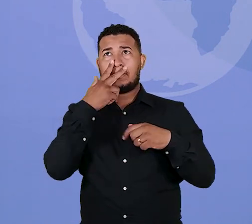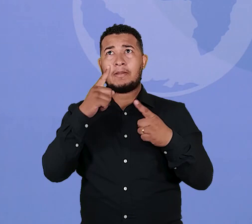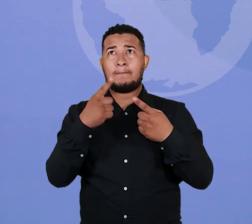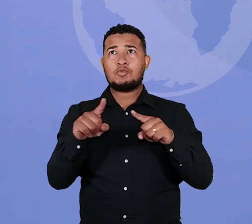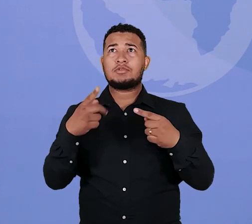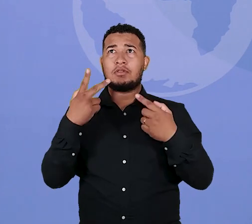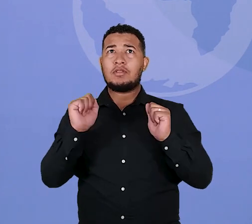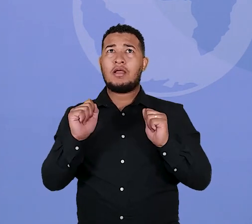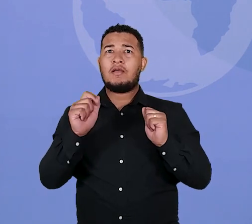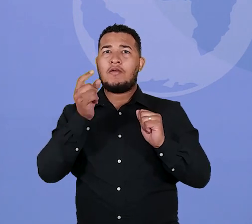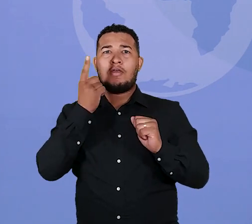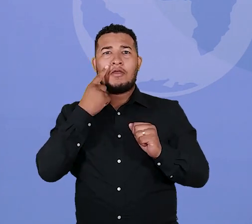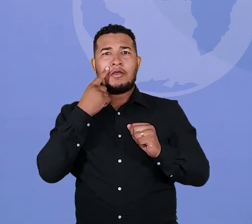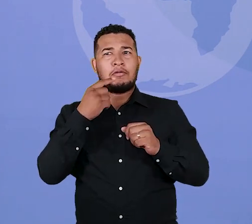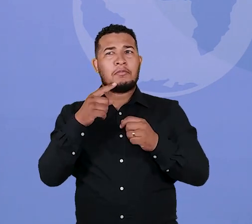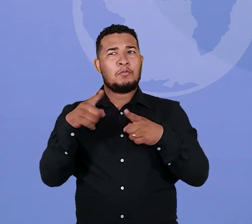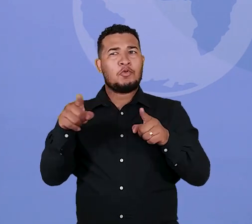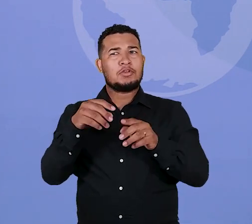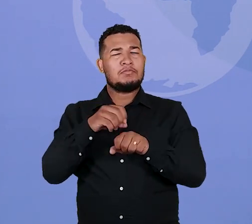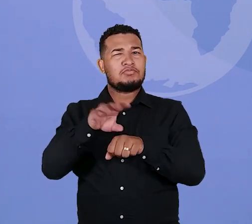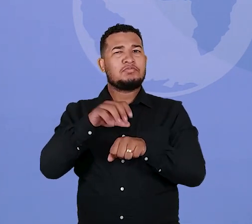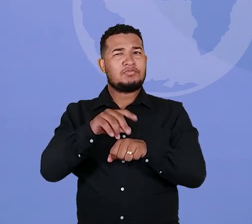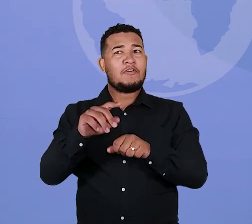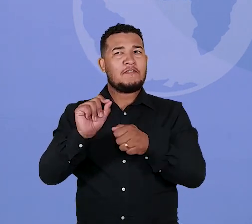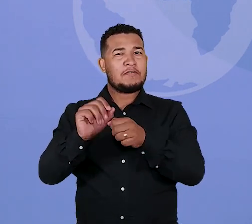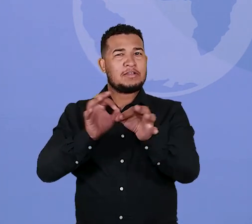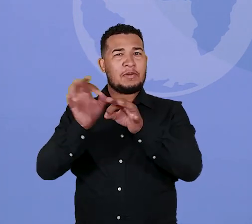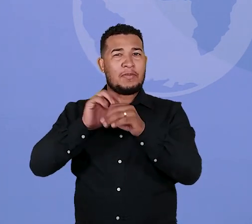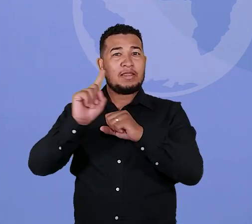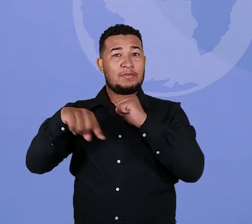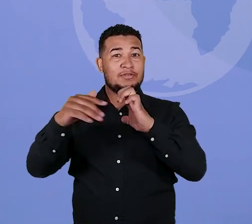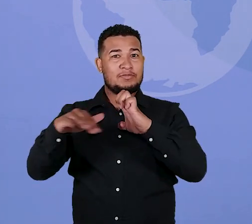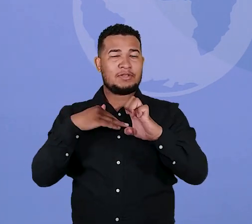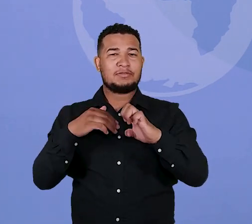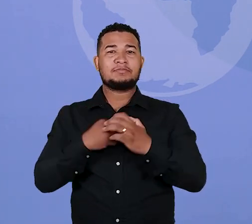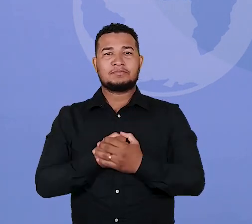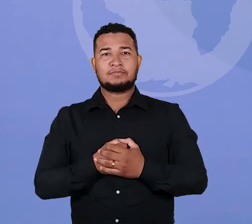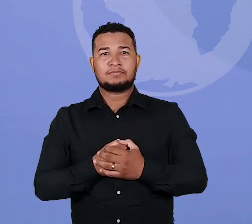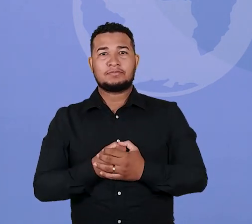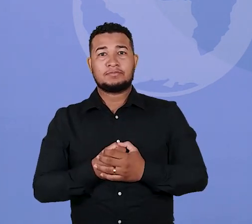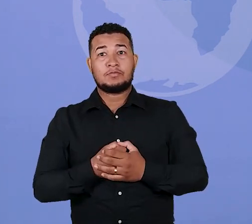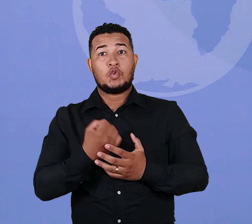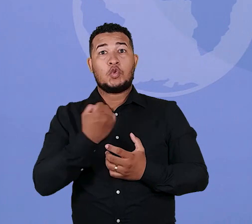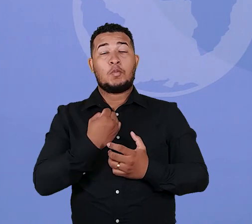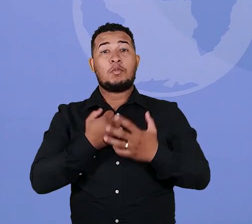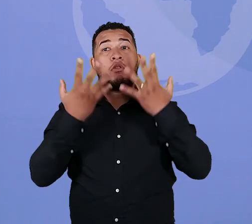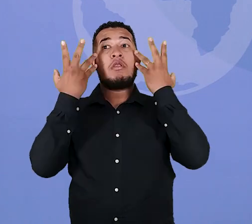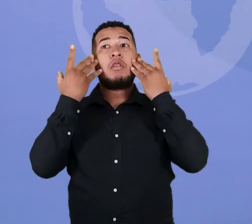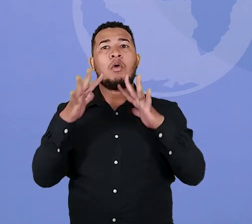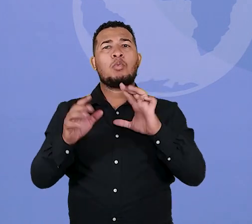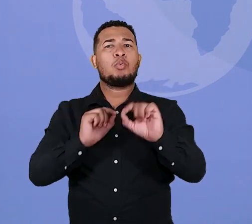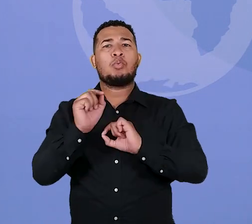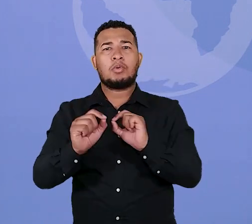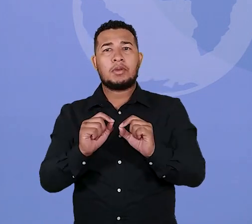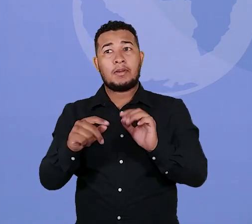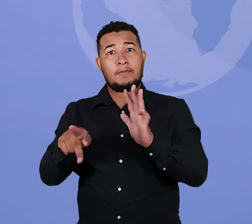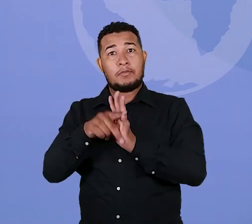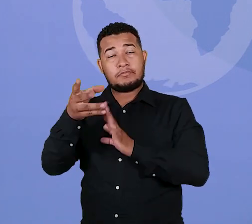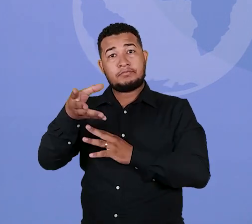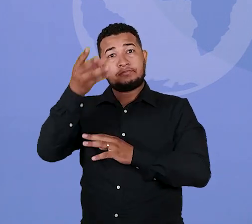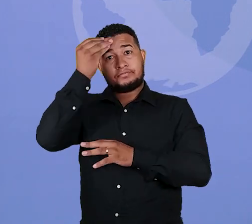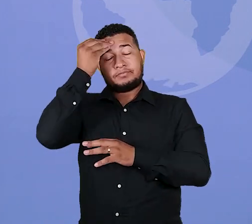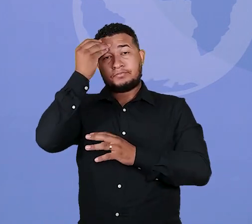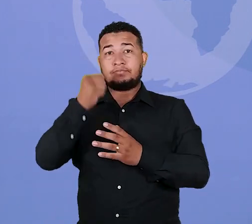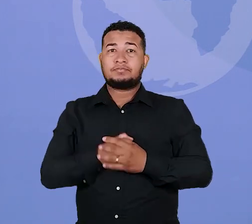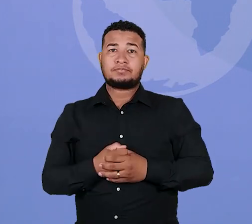para fazer uma música aí, ó. Fica a dica, hein? Faz uma paródia aí e manda para mim. Vamos lá. O que são números naturais? Para você gravar,